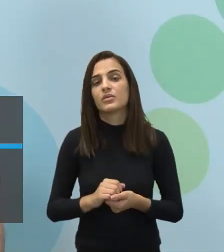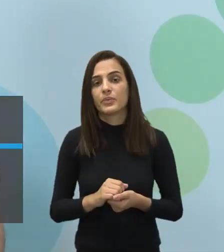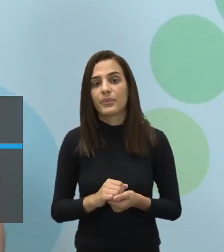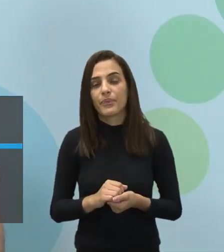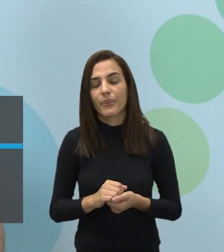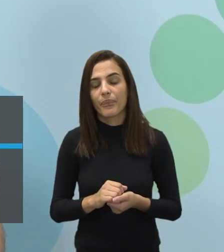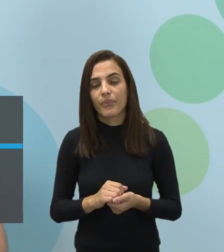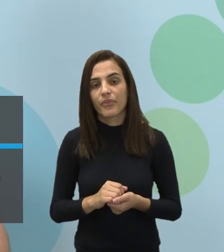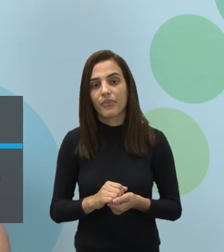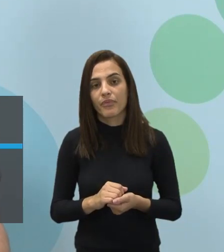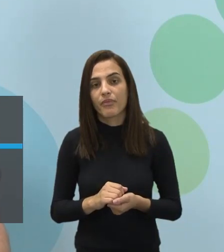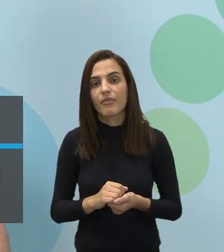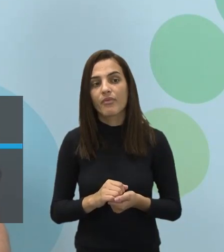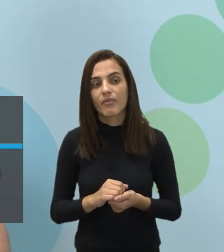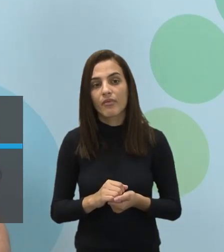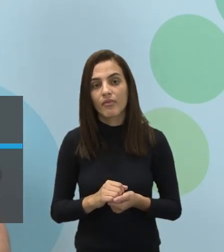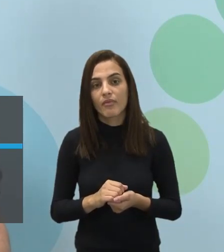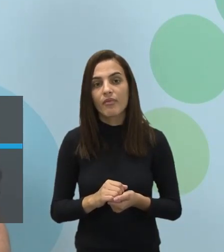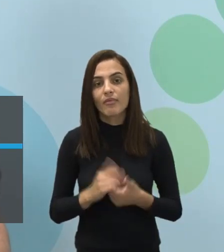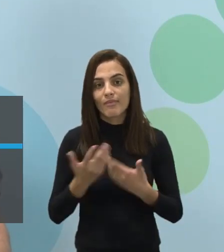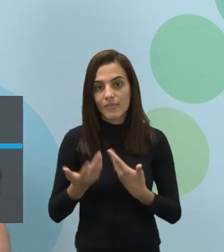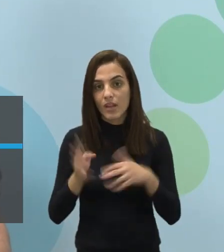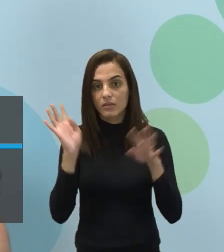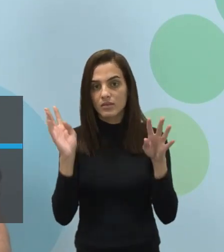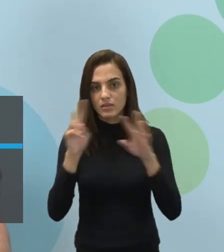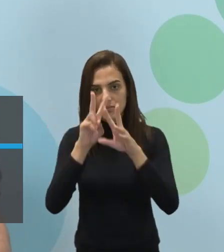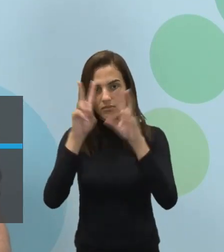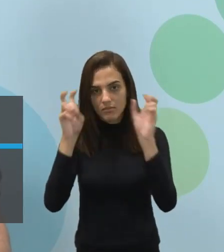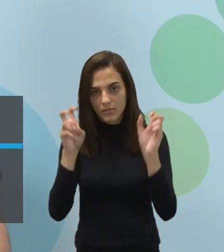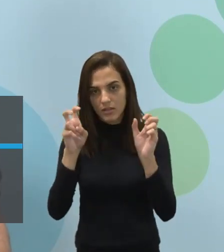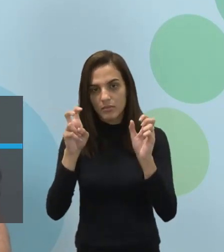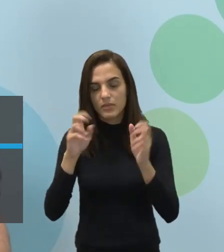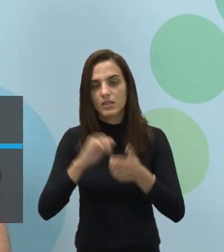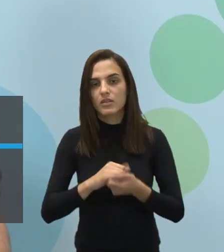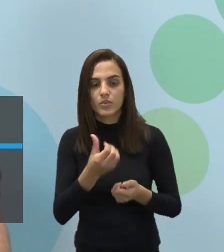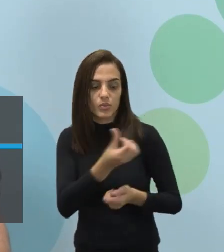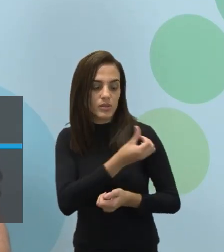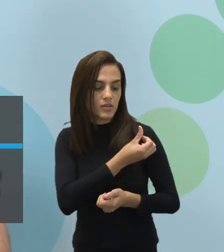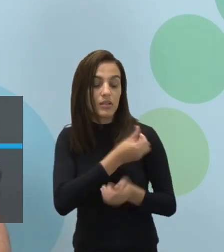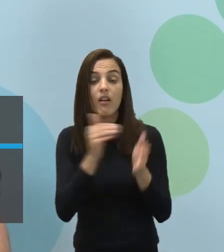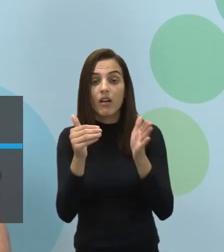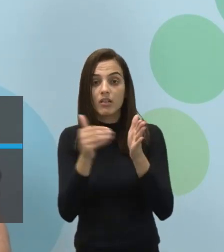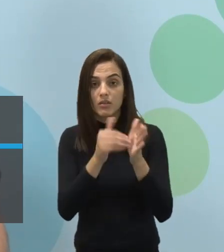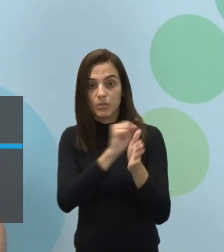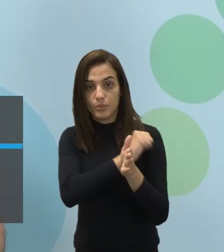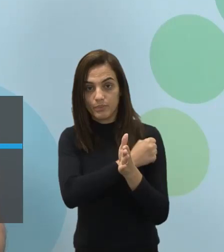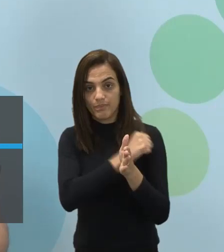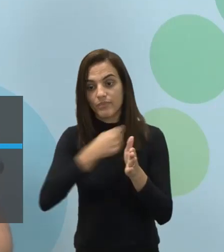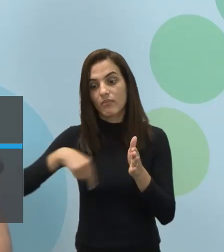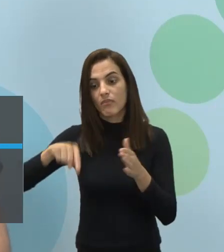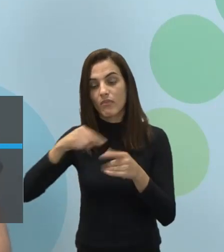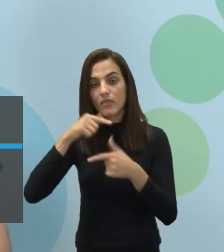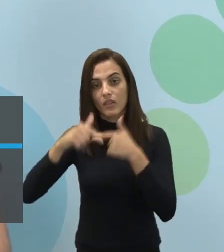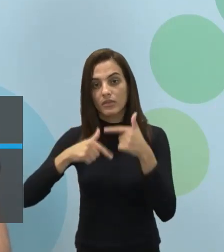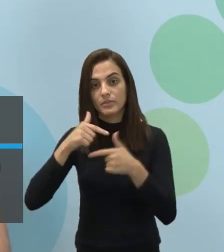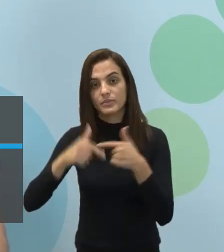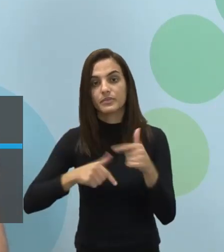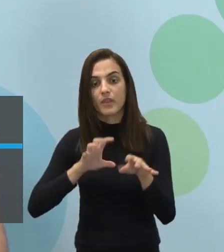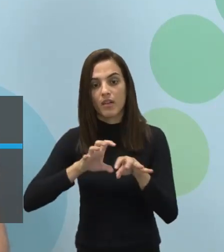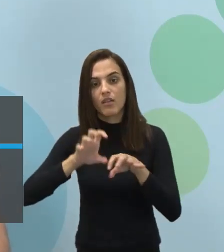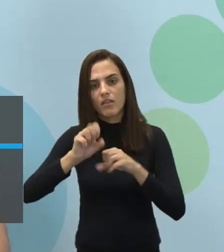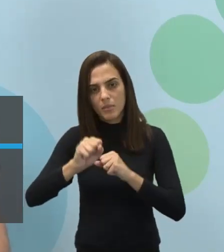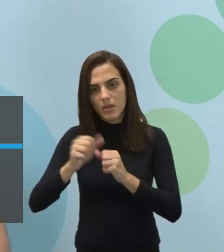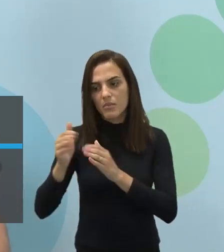Veja que essa temática, né, que vai do sexto ao oitavo ano, então a gente está trabalhando, uma formação